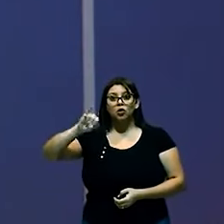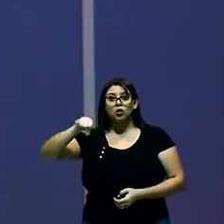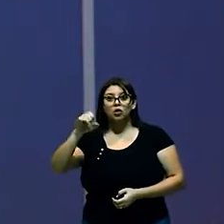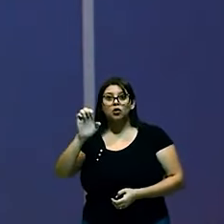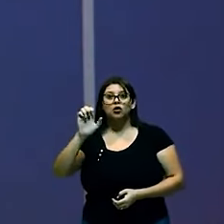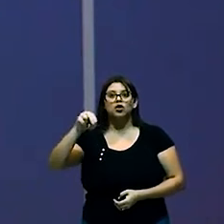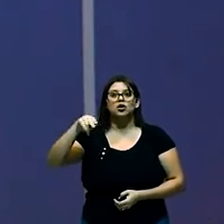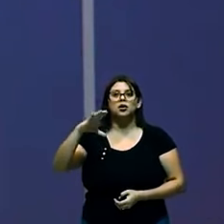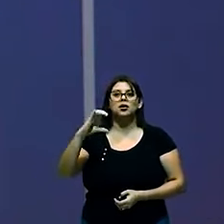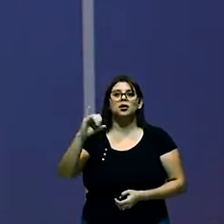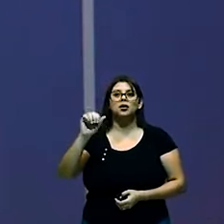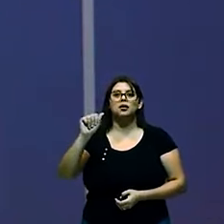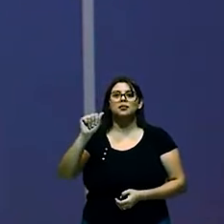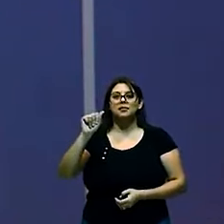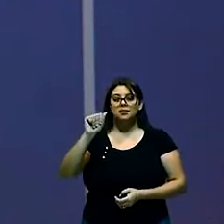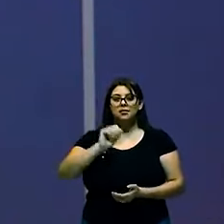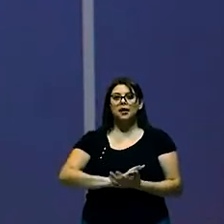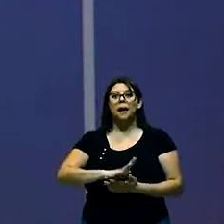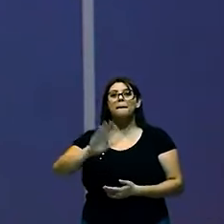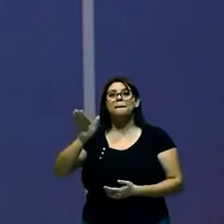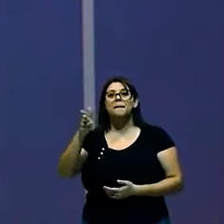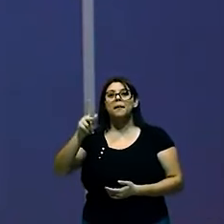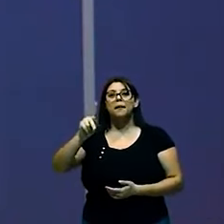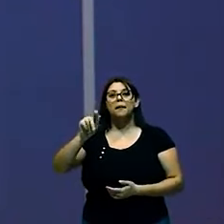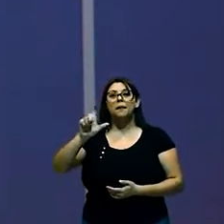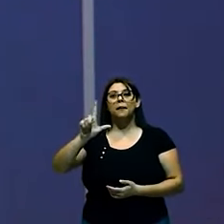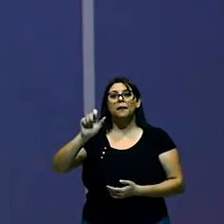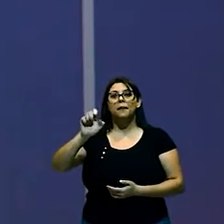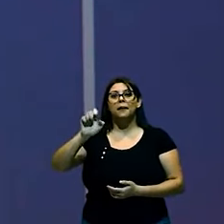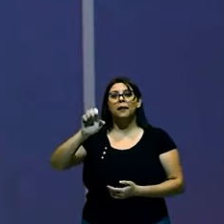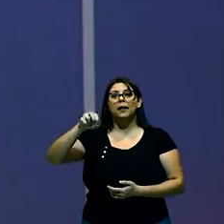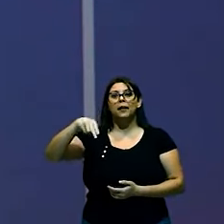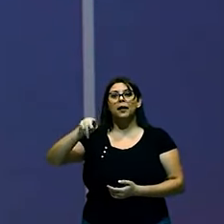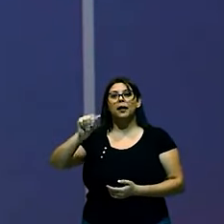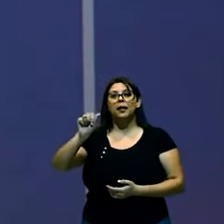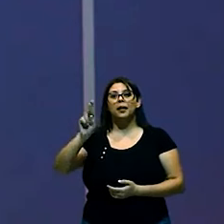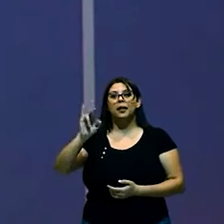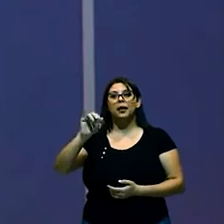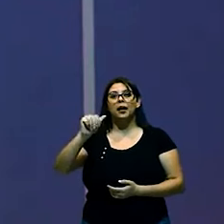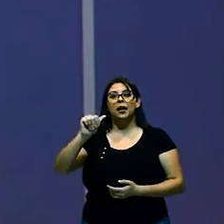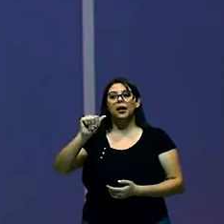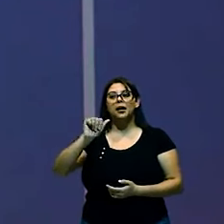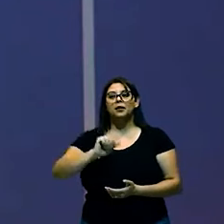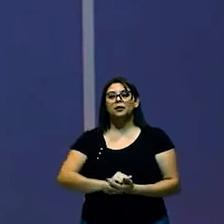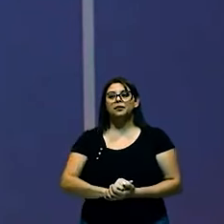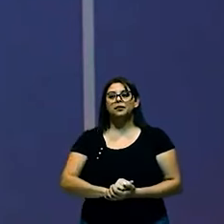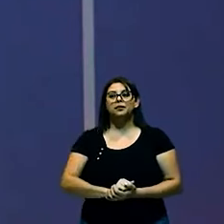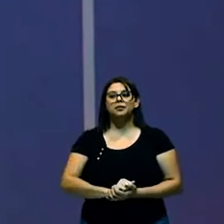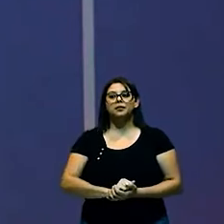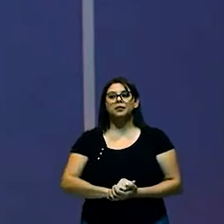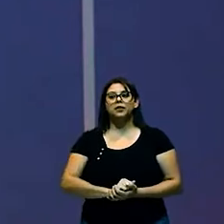não é? E ele precisava propagar isso, e ele precisava de alguém, porque não é todo mundo que sabe pedir dinheiro,